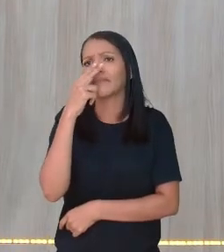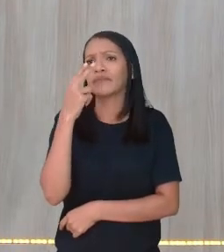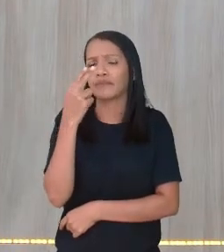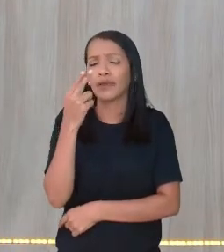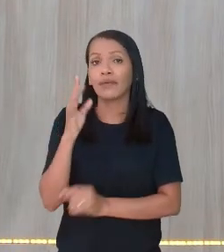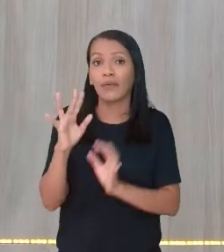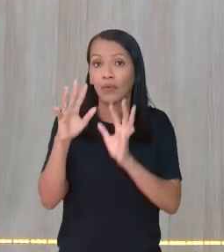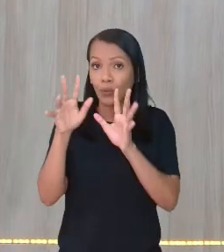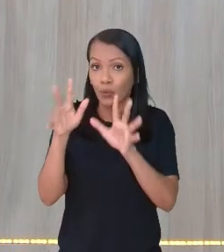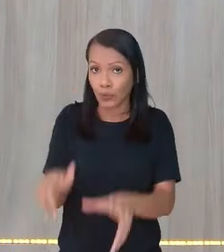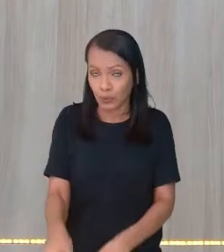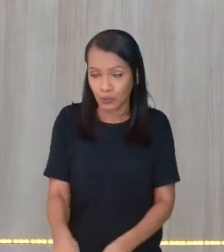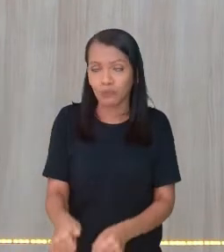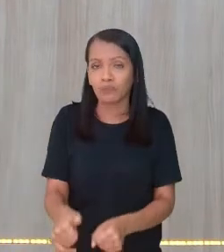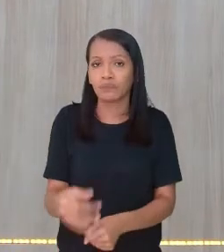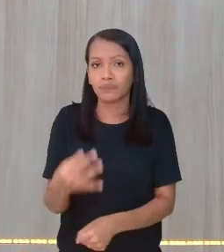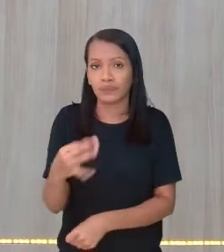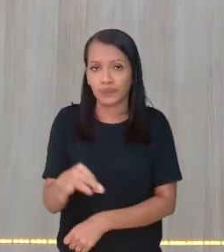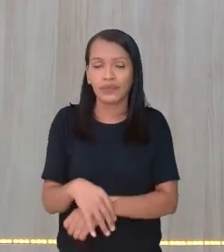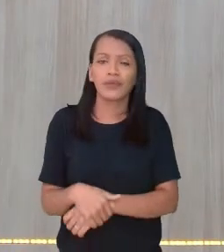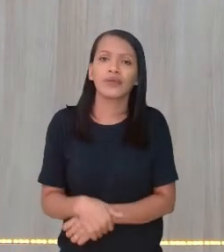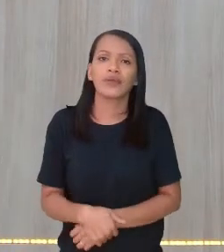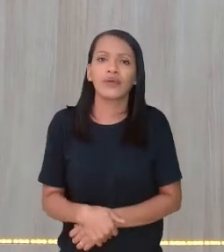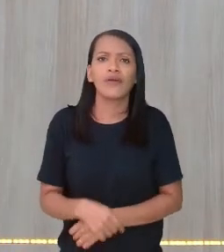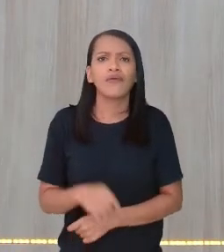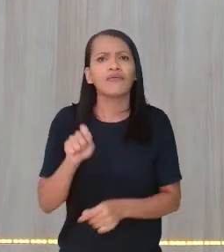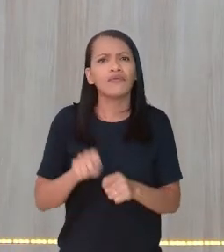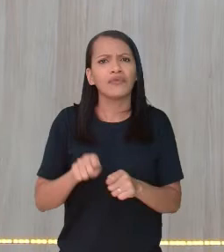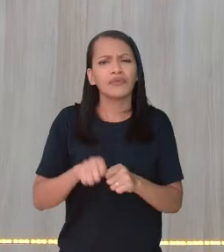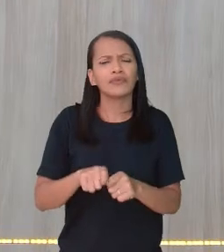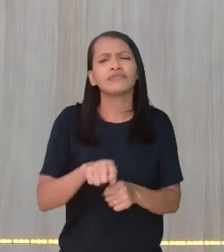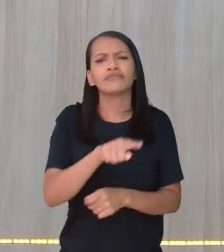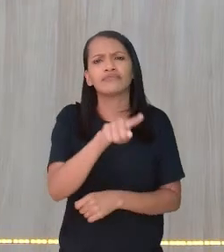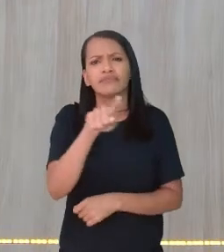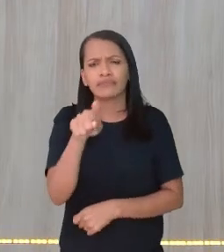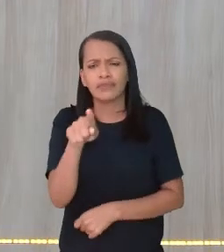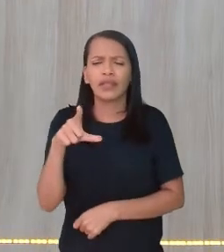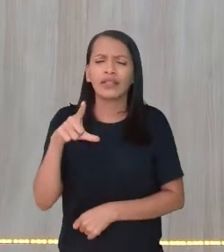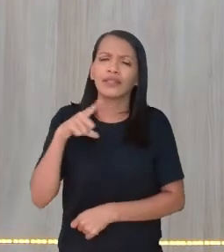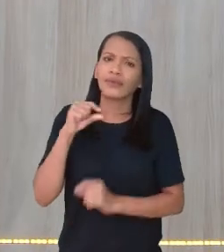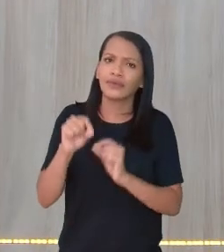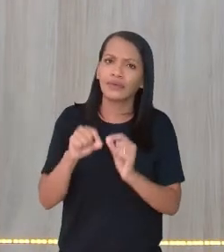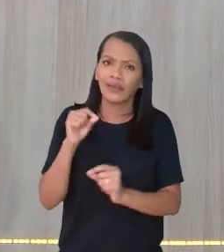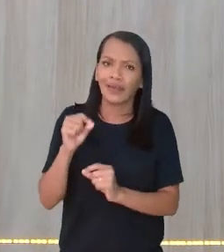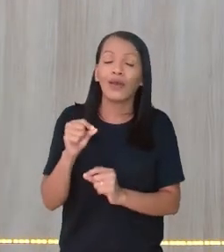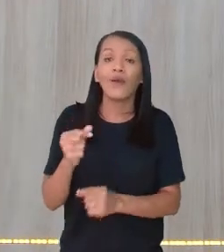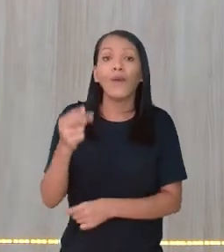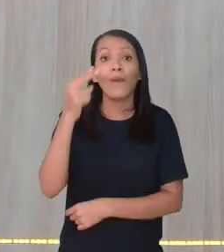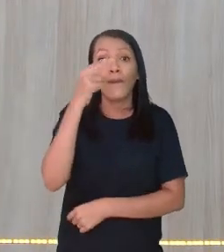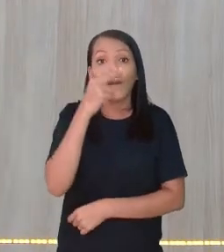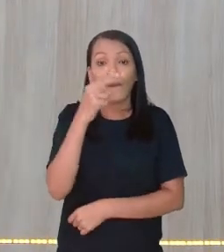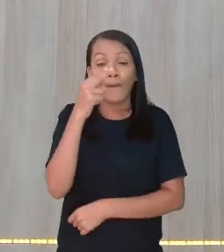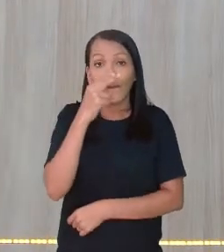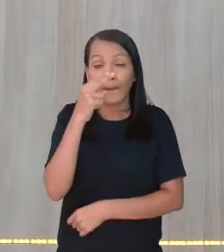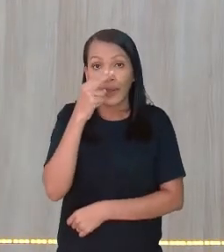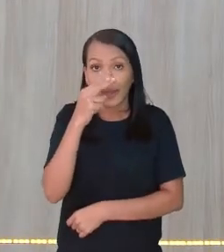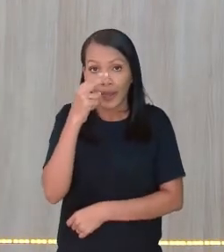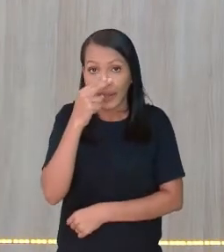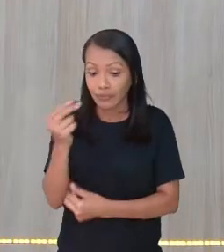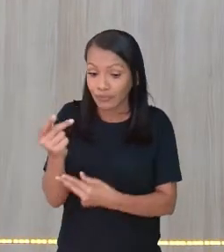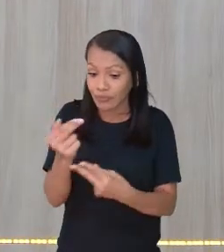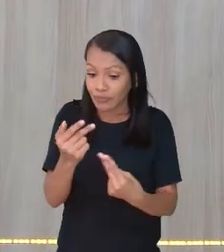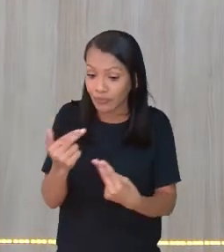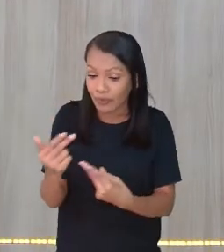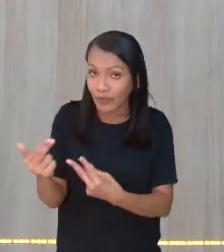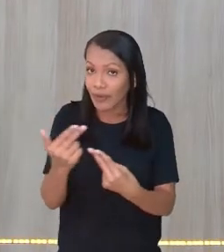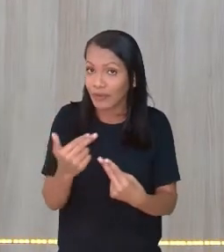todo, certo? Então, fazendo isso aqui, eu tenho frações que representam o mesmo valor, que são chamadas aí de